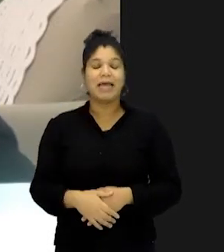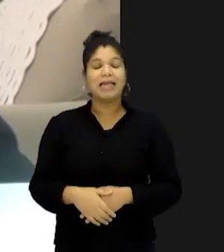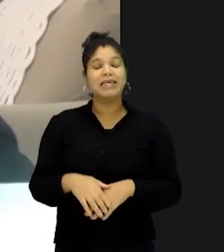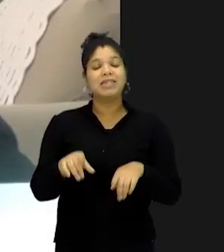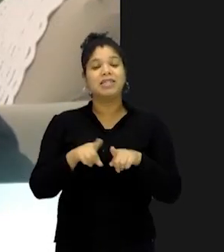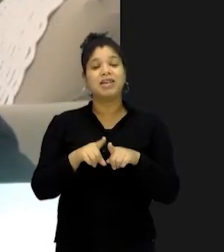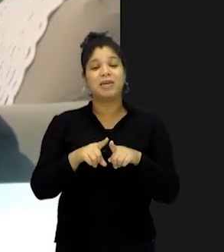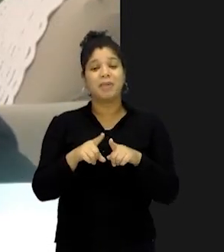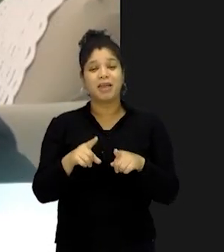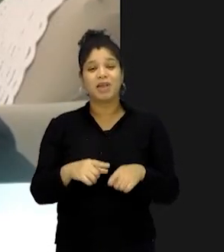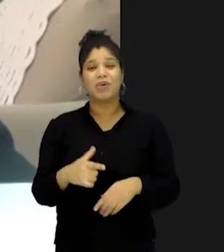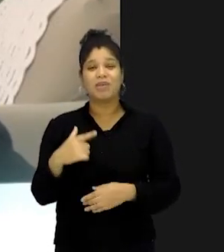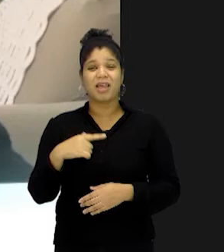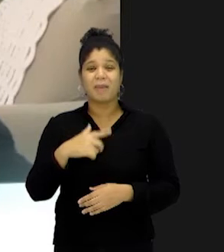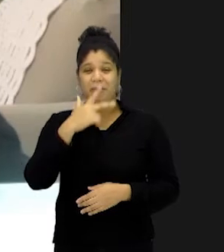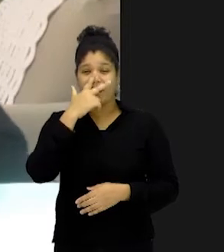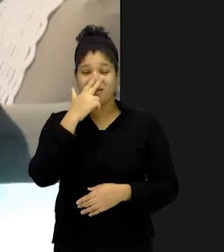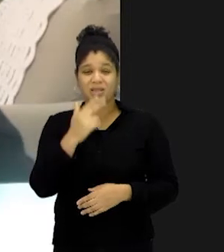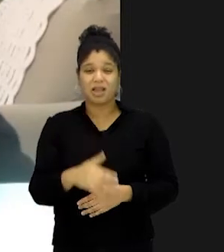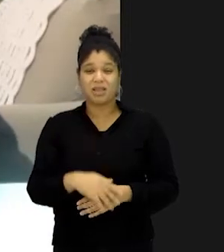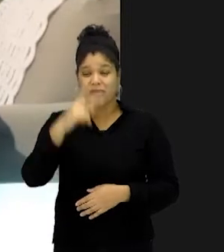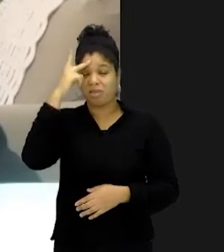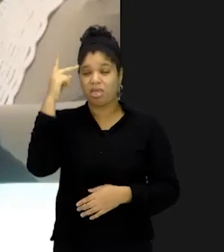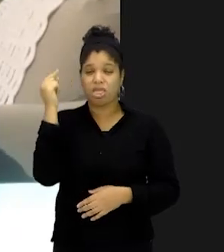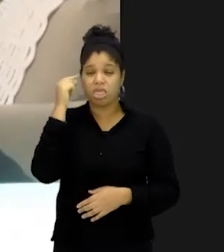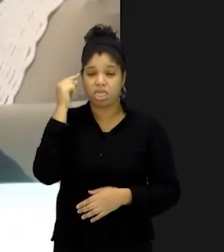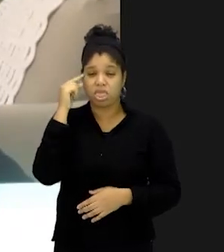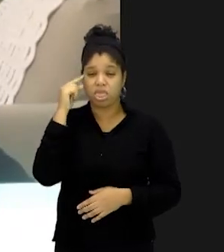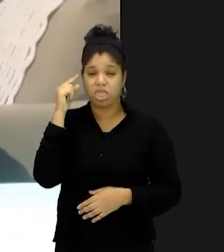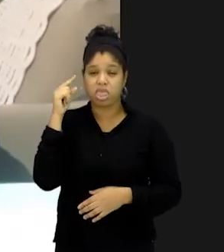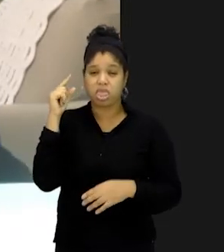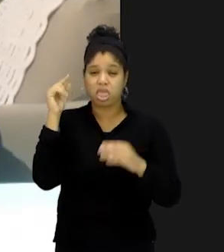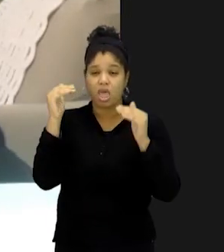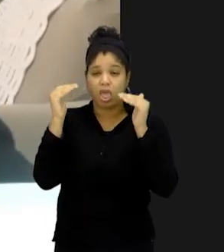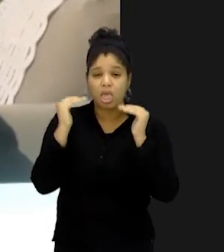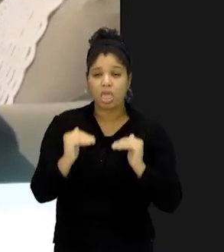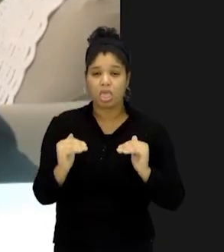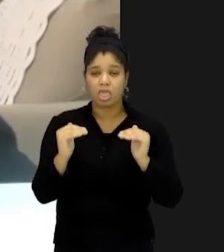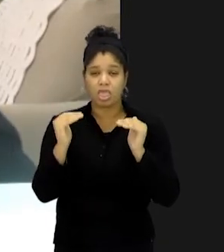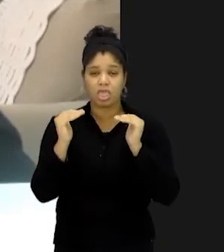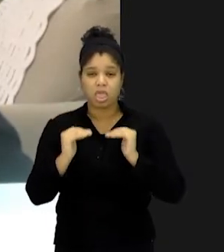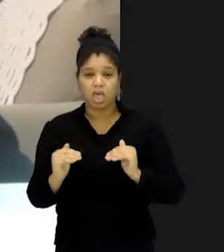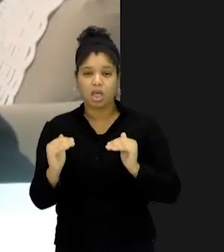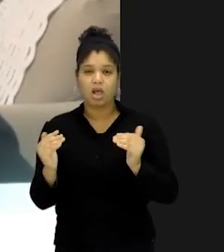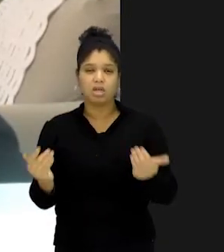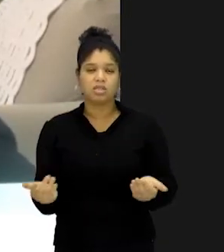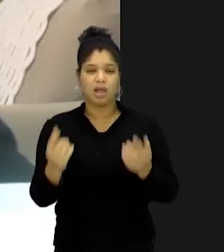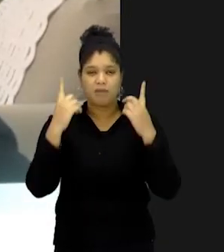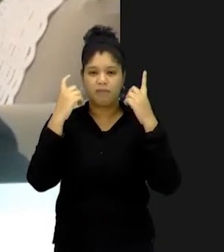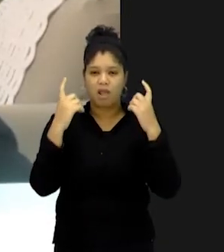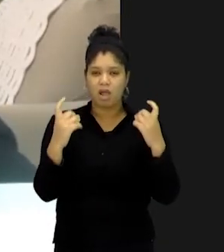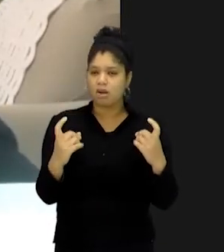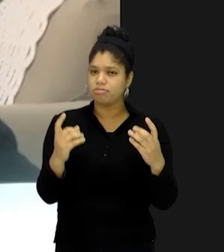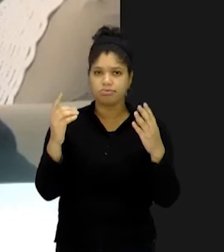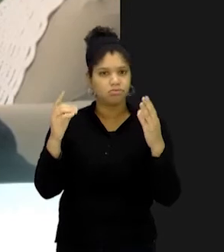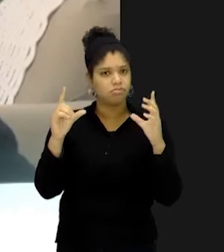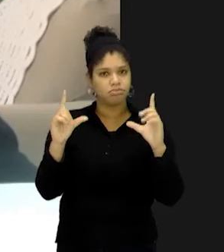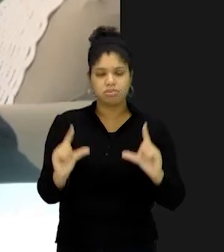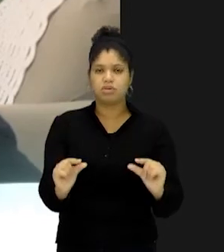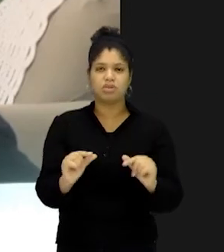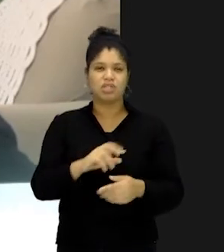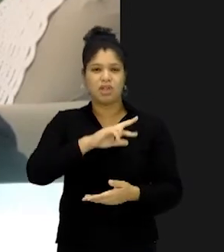um pouco com a mediocridade no mundo, né? E diminuir a miséria, a violência, essas coisas de